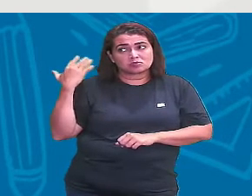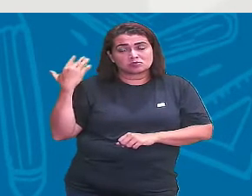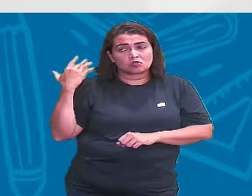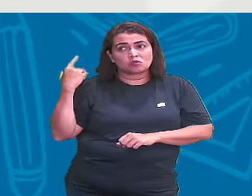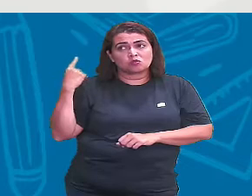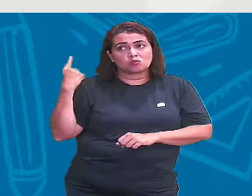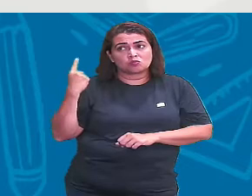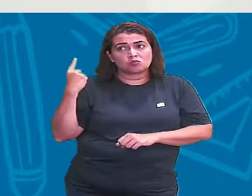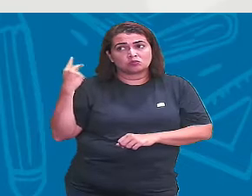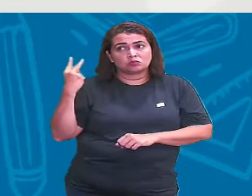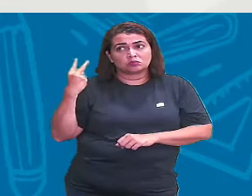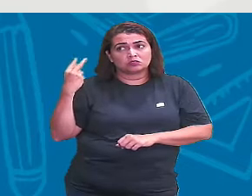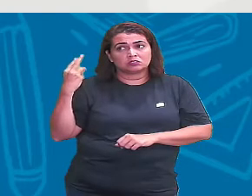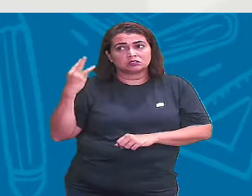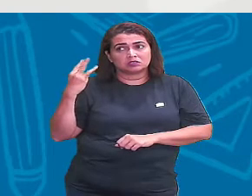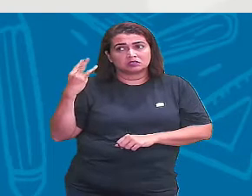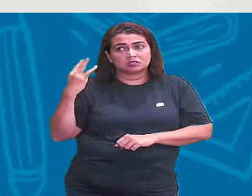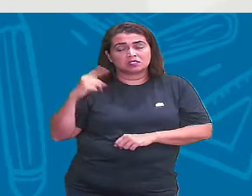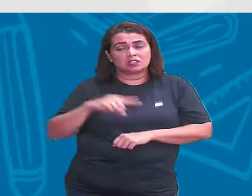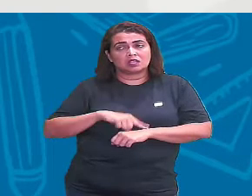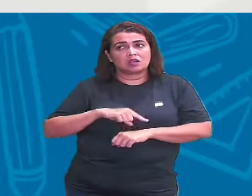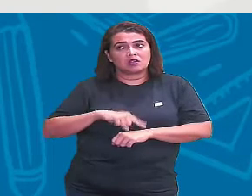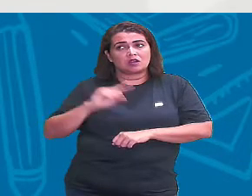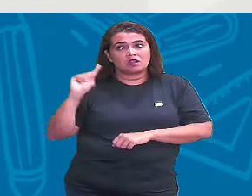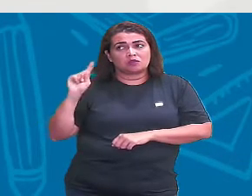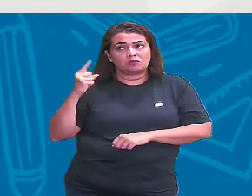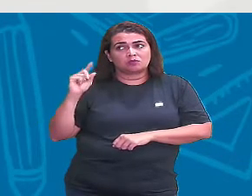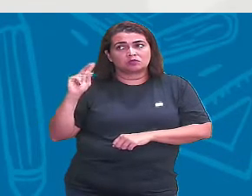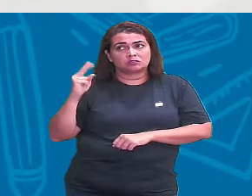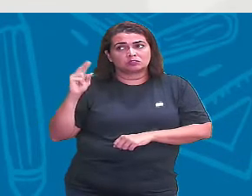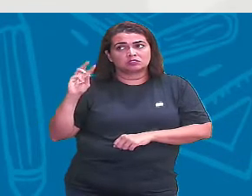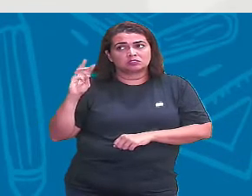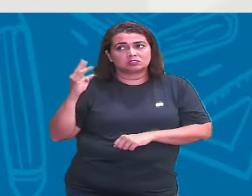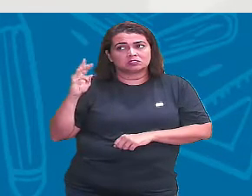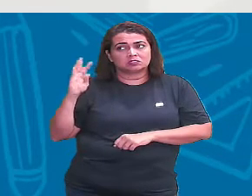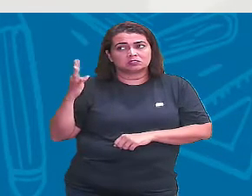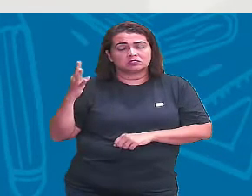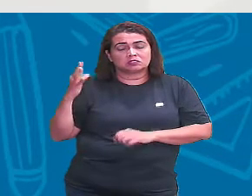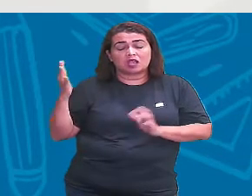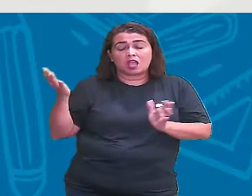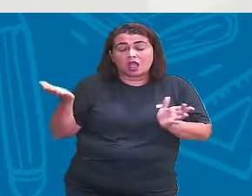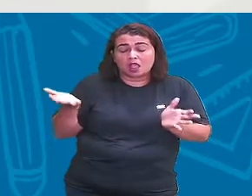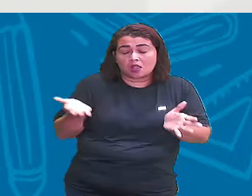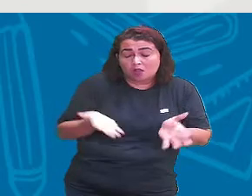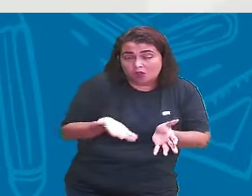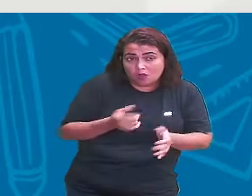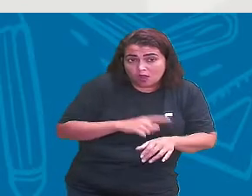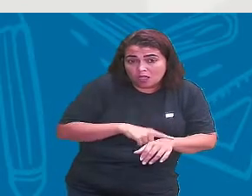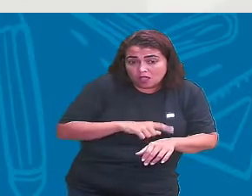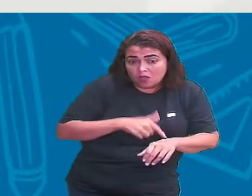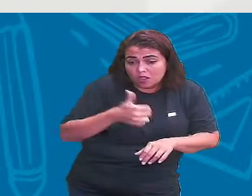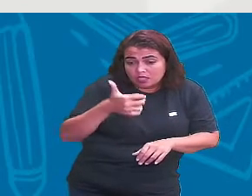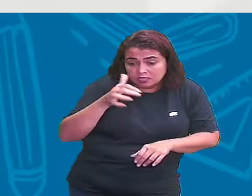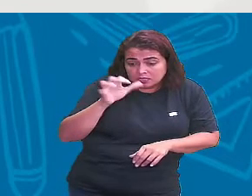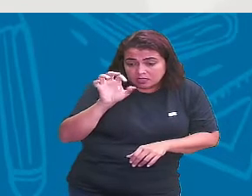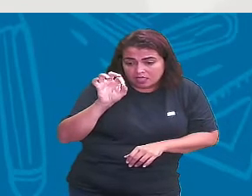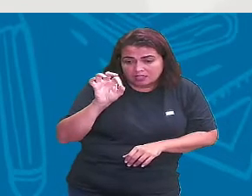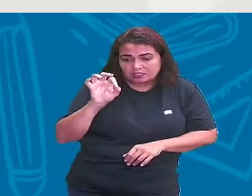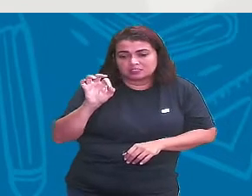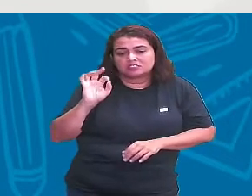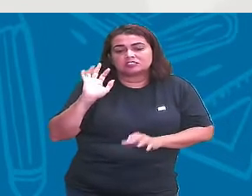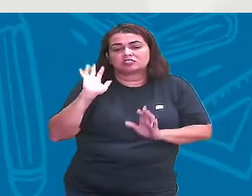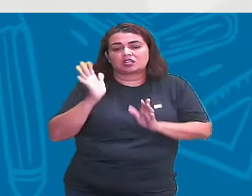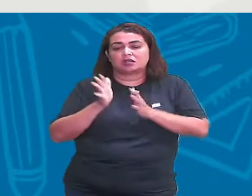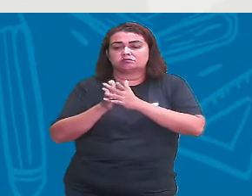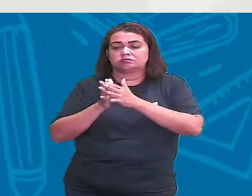a hora 2, a hora 3, até chegar no momento de agora, que é a hora 10. Já passaram